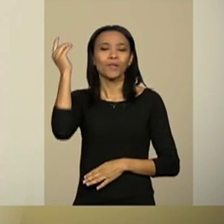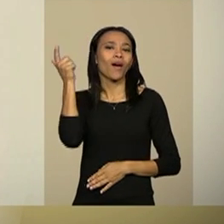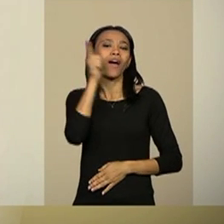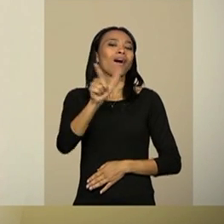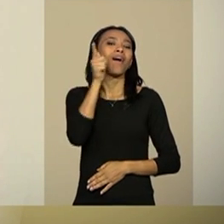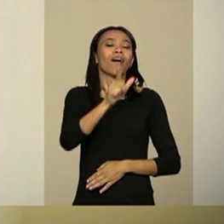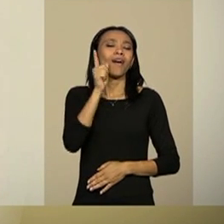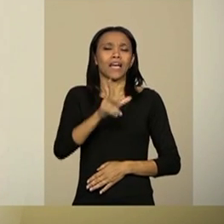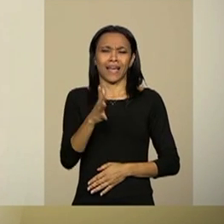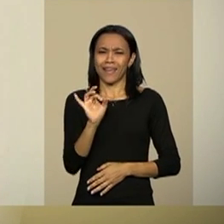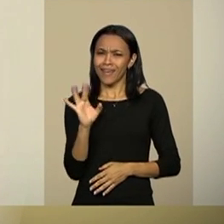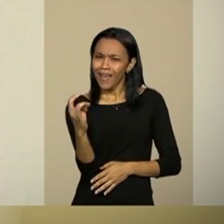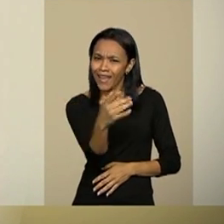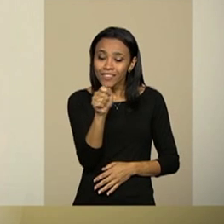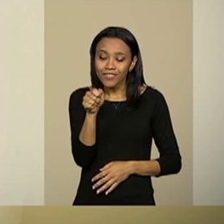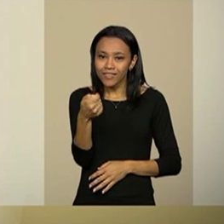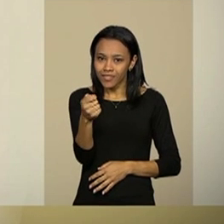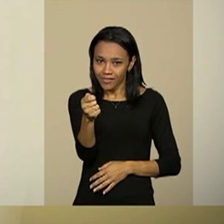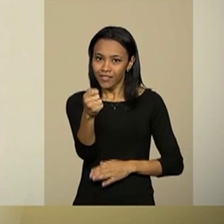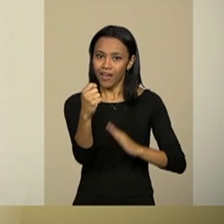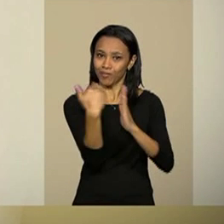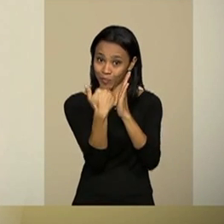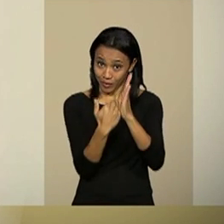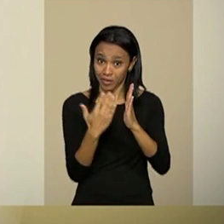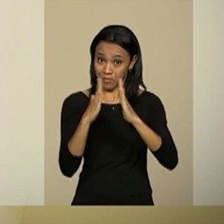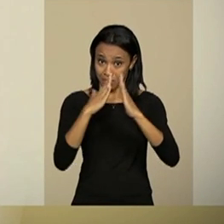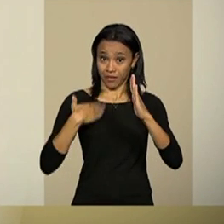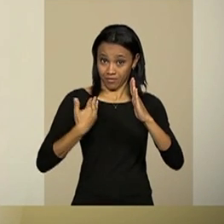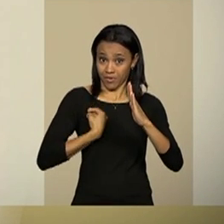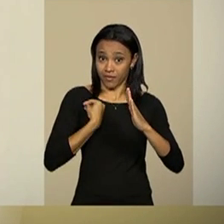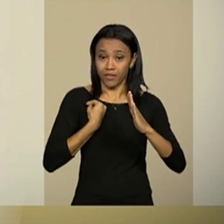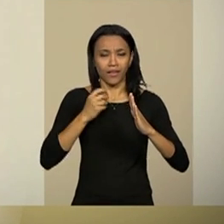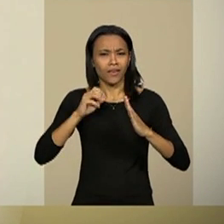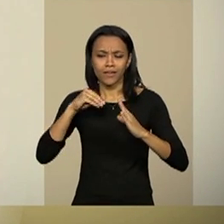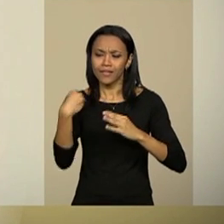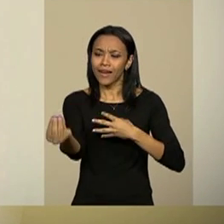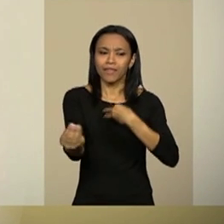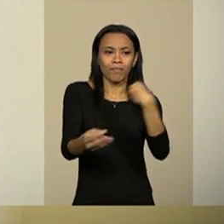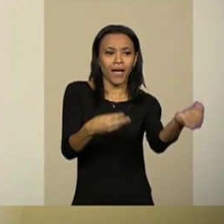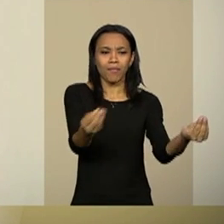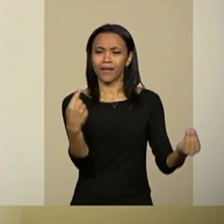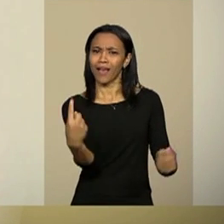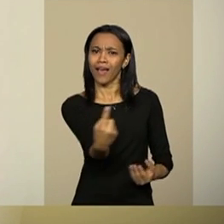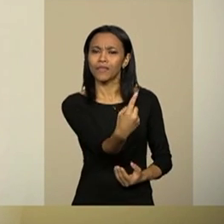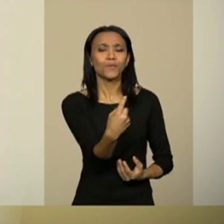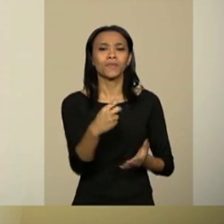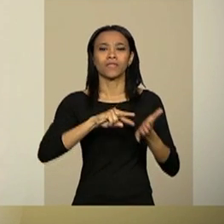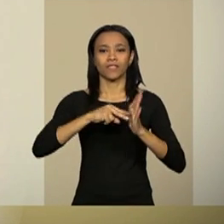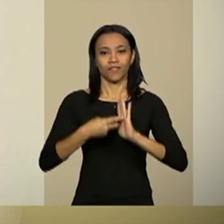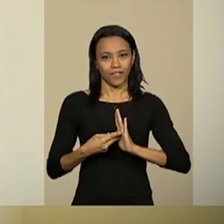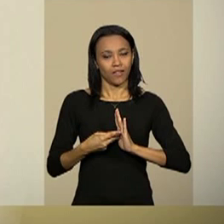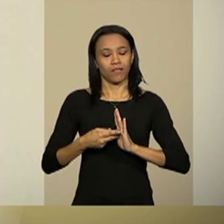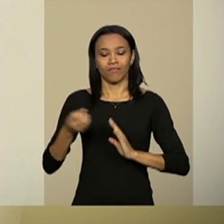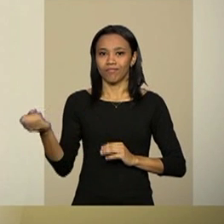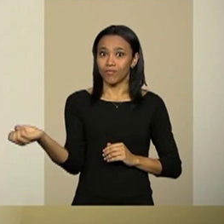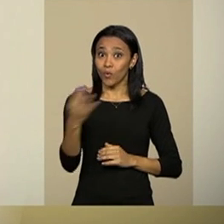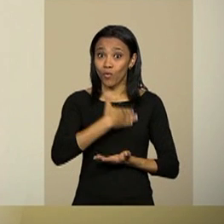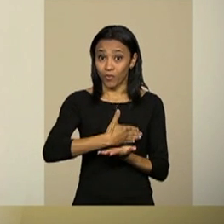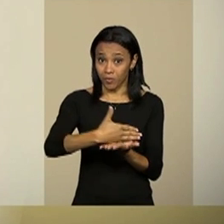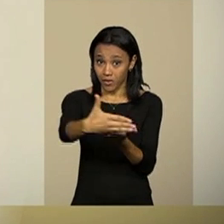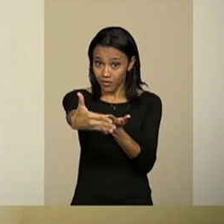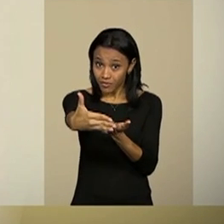cada chave do minha casa minha vida que entregamos cada uma delas luciano significa um novo começo